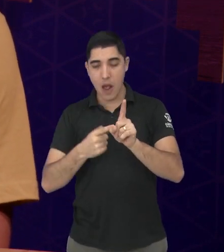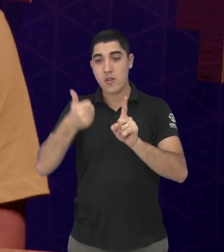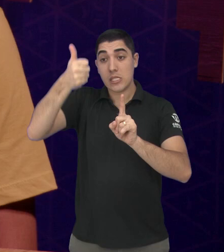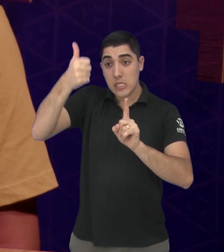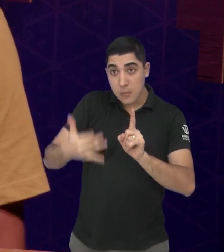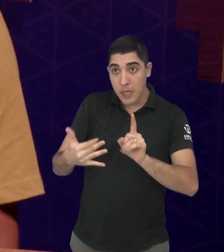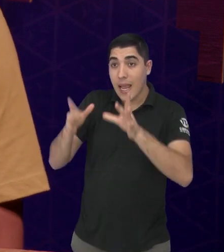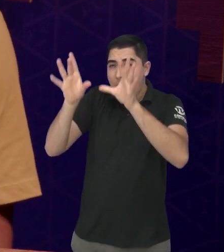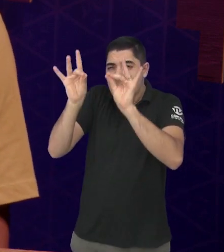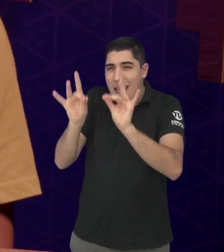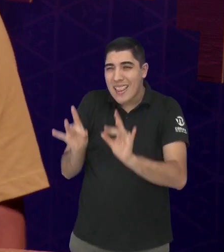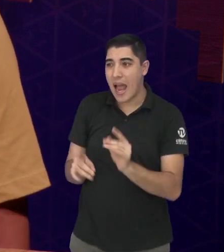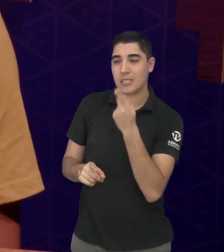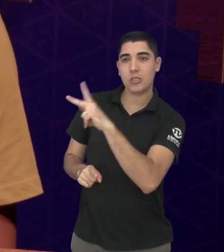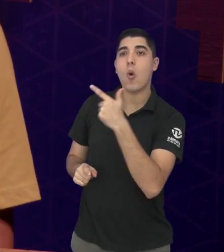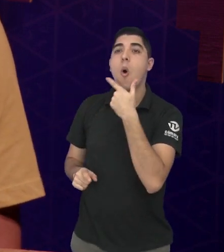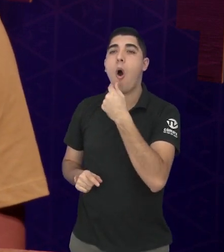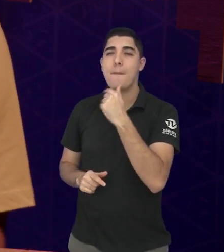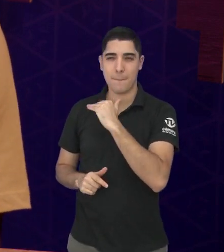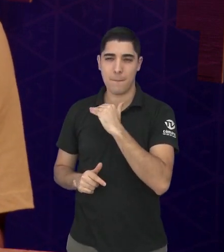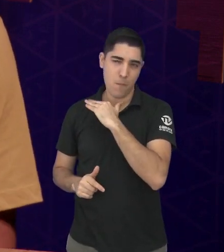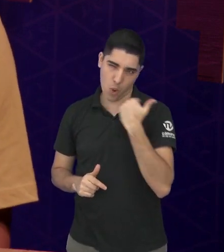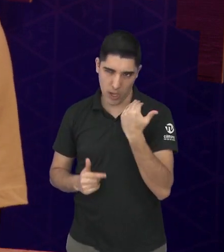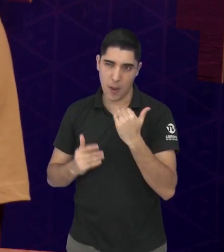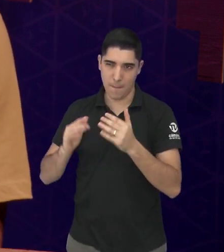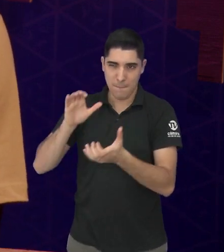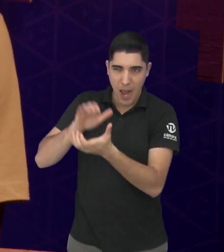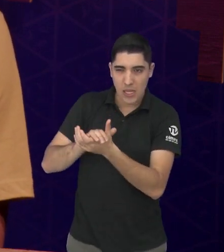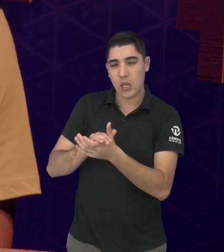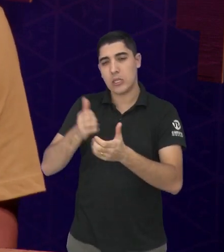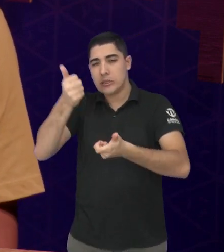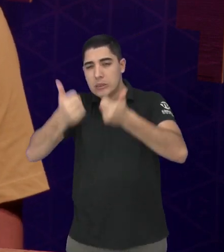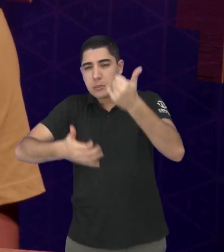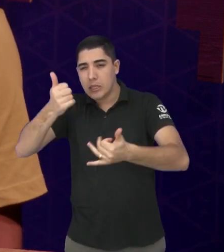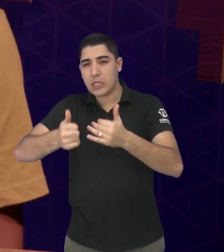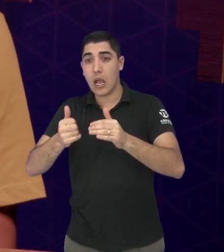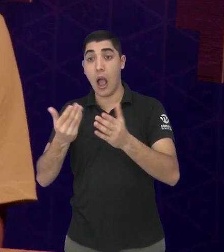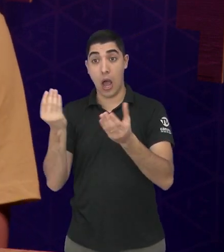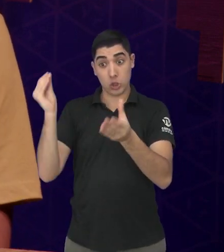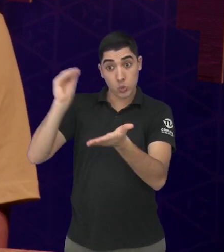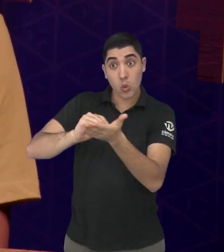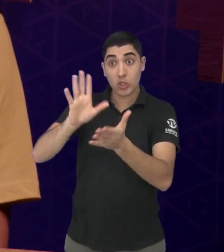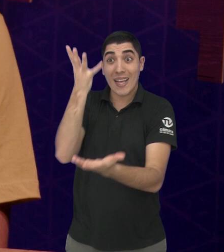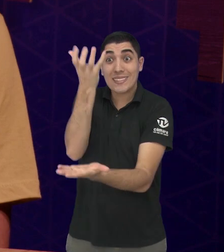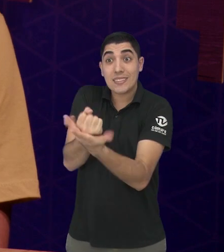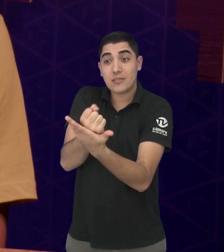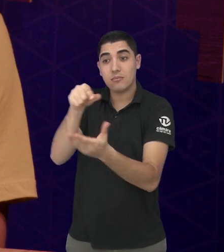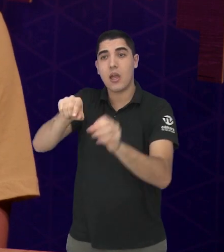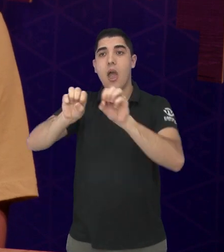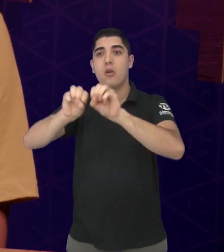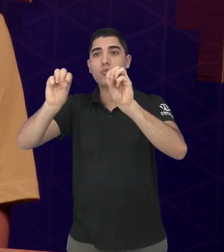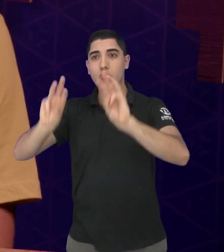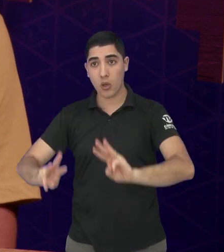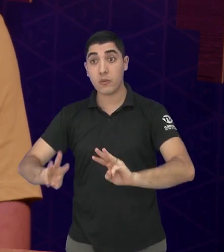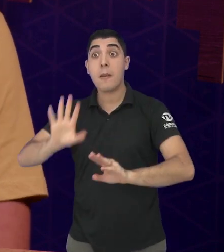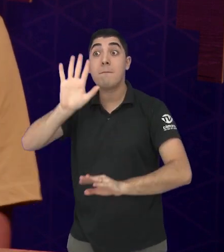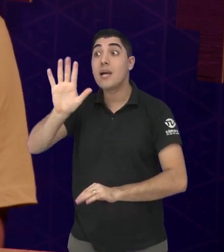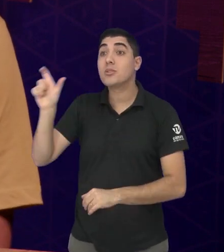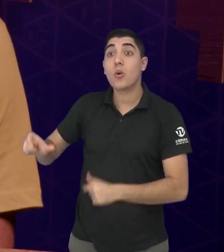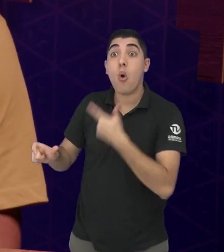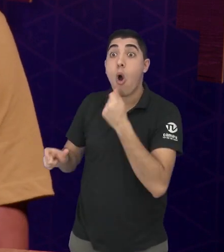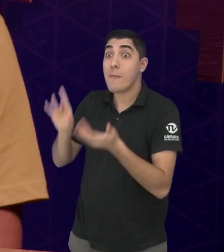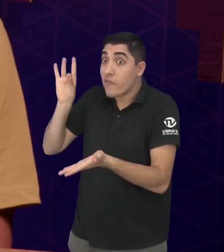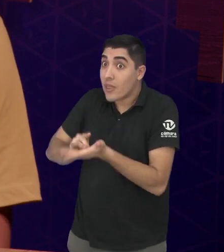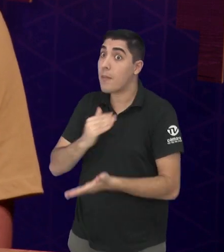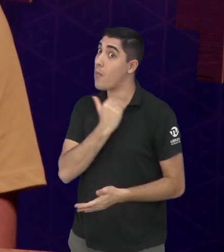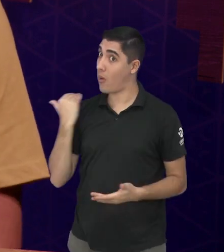ele, o sistema lá faz uma análise das redes sociais do cara e começa a conversar com ela como se fosse o cara. Mas o cara já